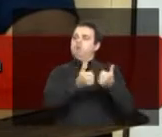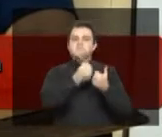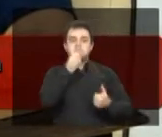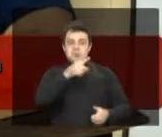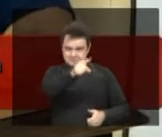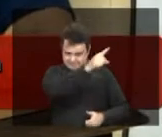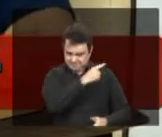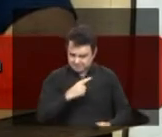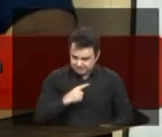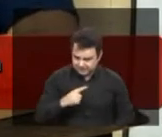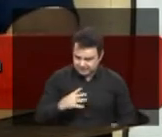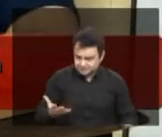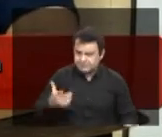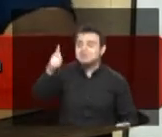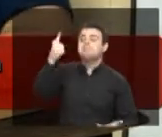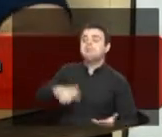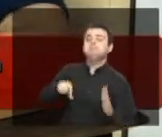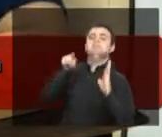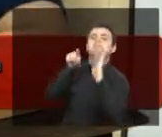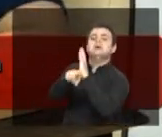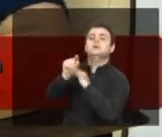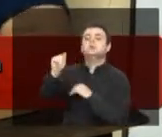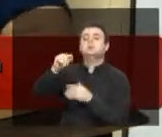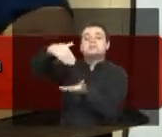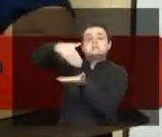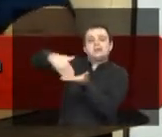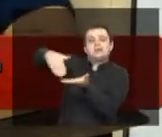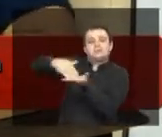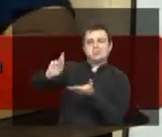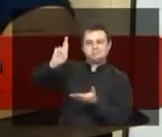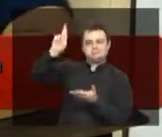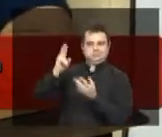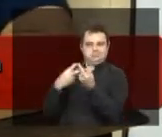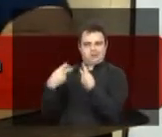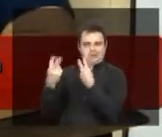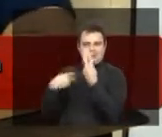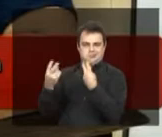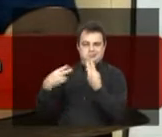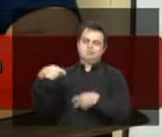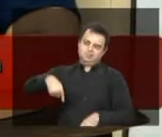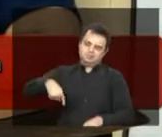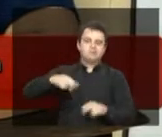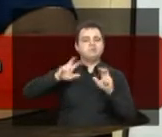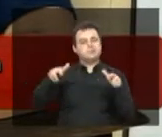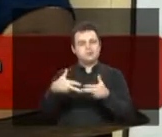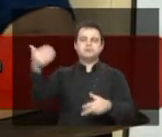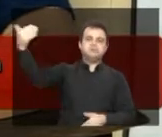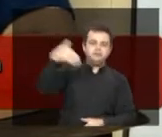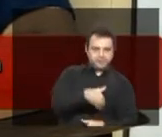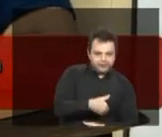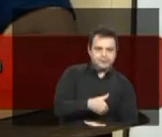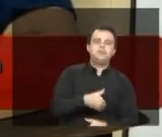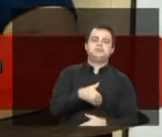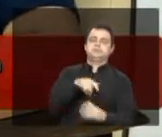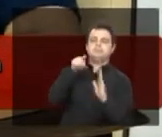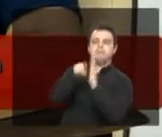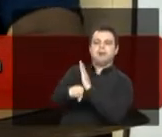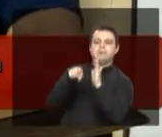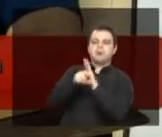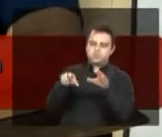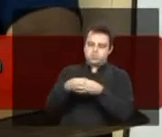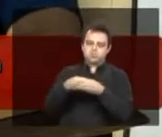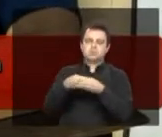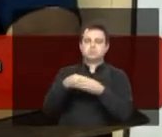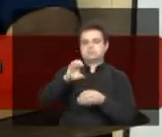satisfeitos? Também questionei não só eles, mas também o secretário de Trânsito, que veio aqui, tanto na CPI, sendo depoente,